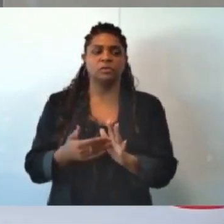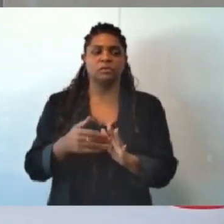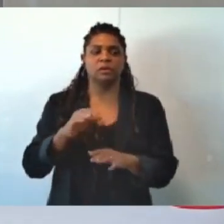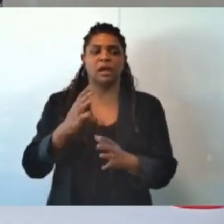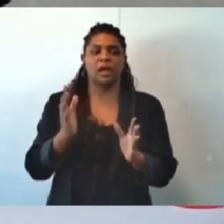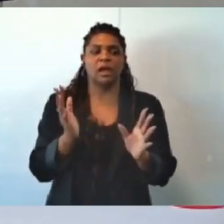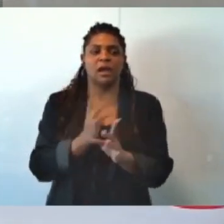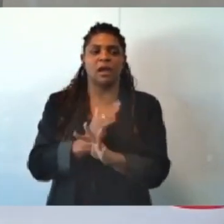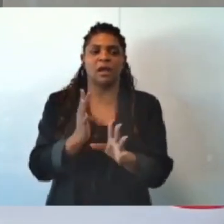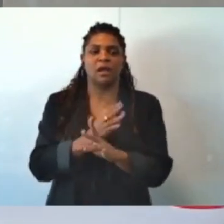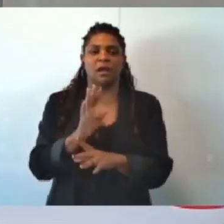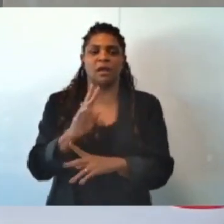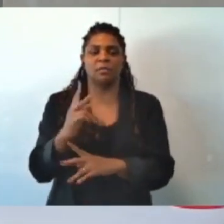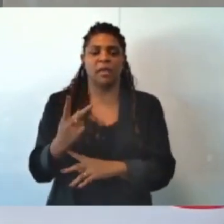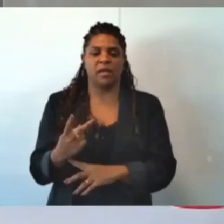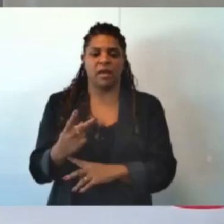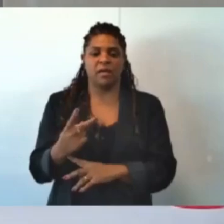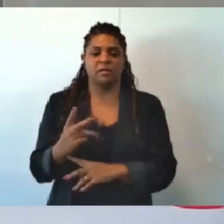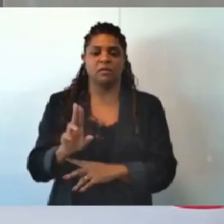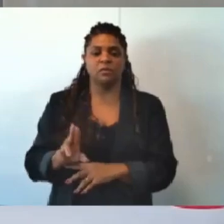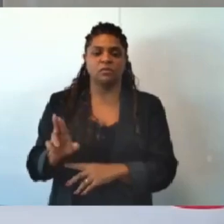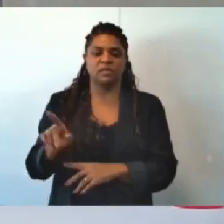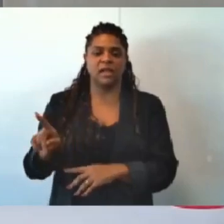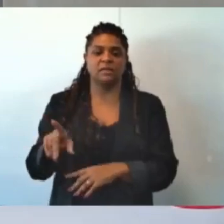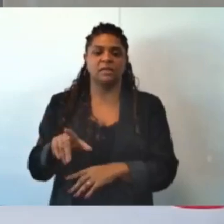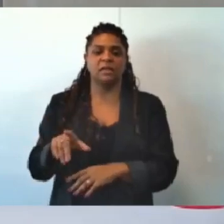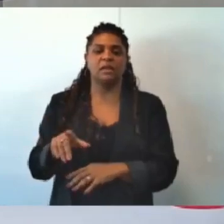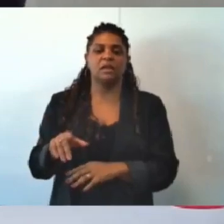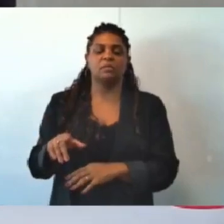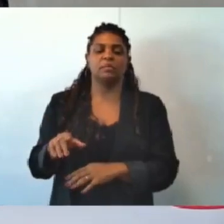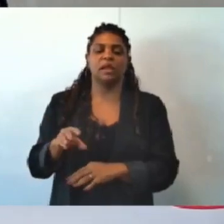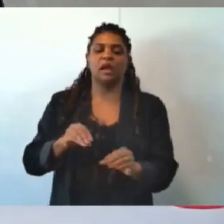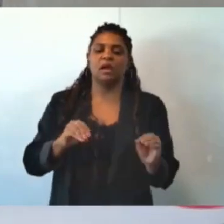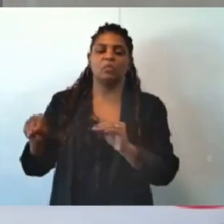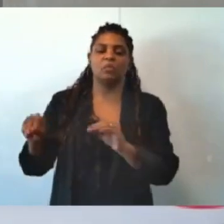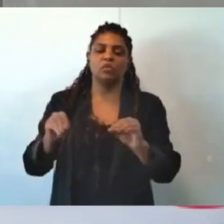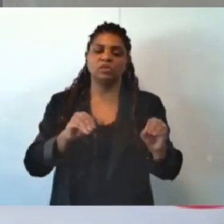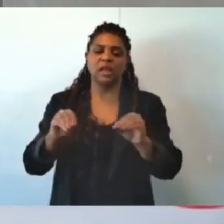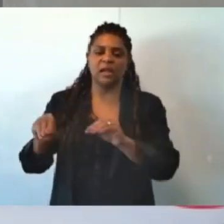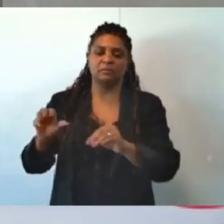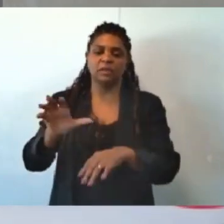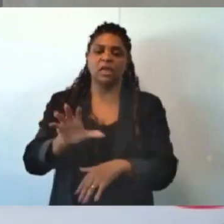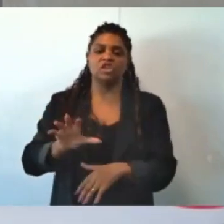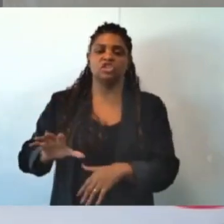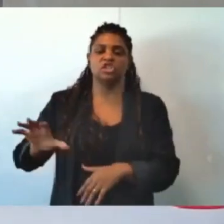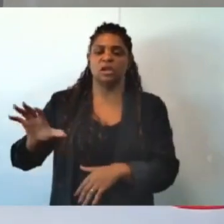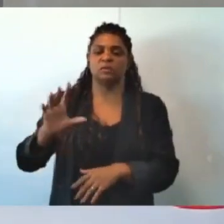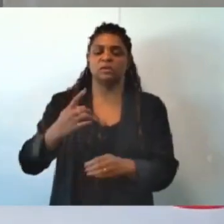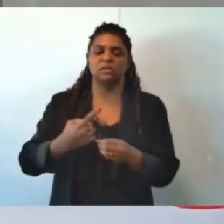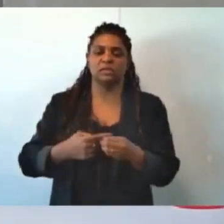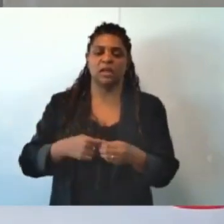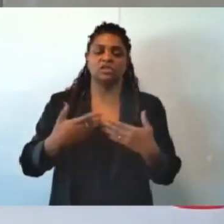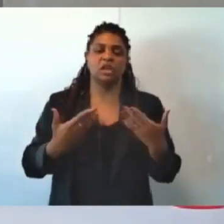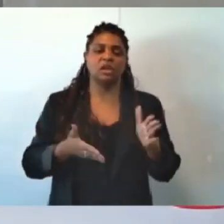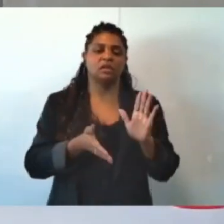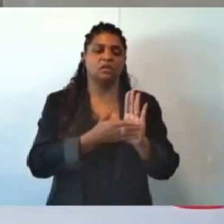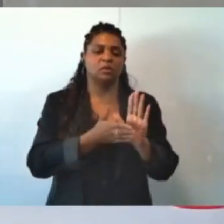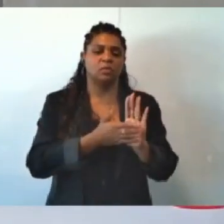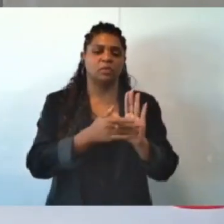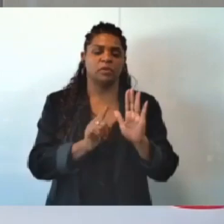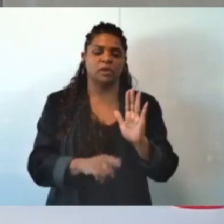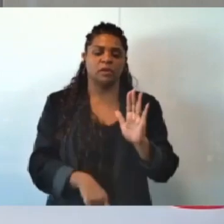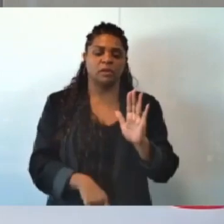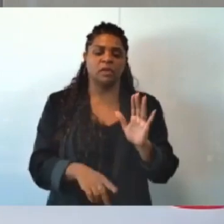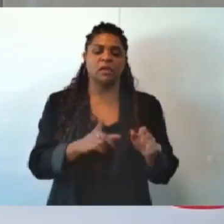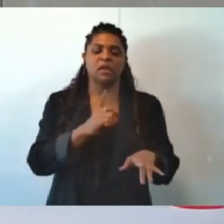ali para se locomover, para poder ir para outras regionais da cidade. Então, eu proponho aqui a gente, e eu vou ficar na